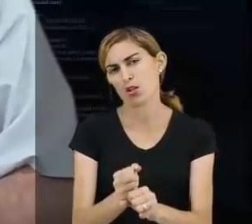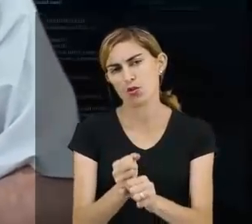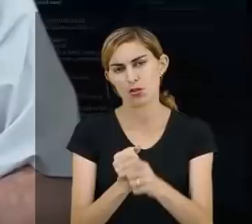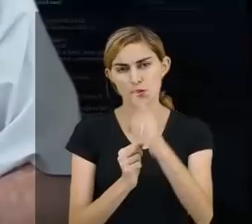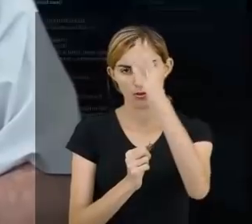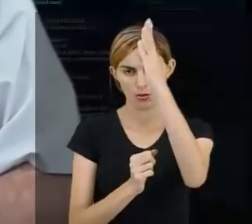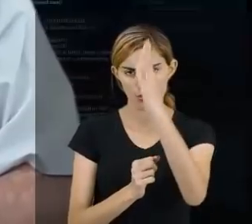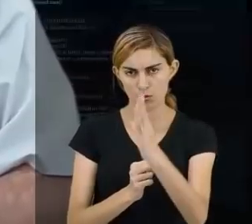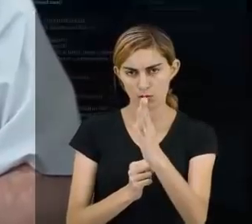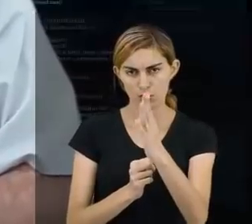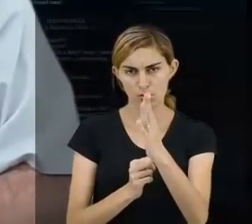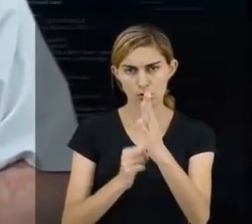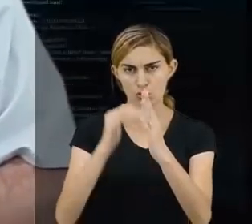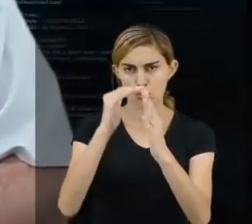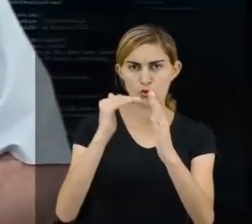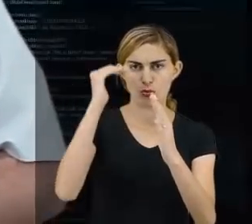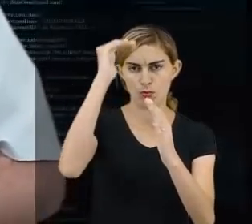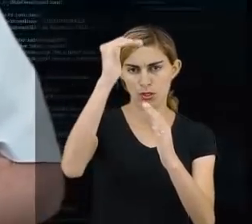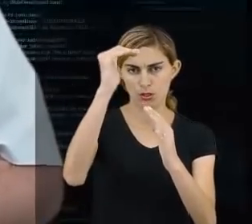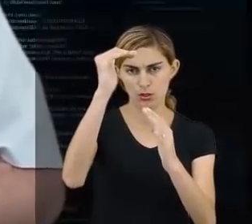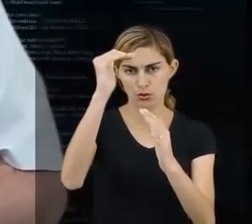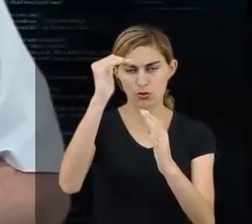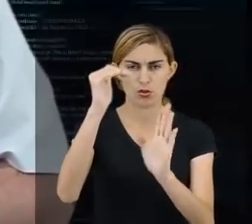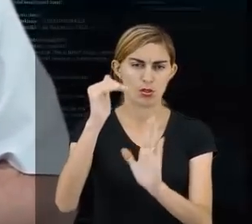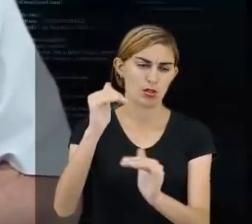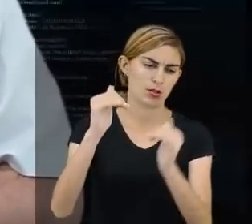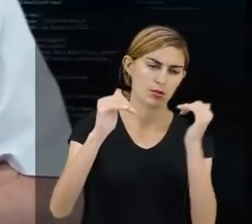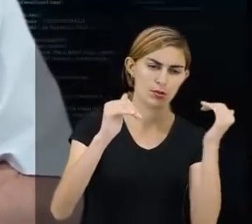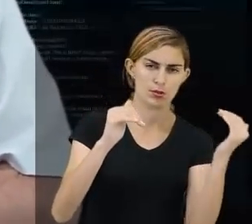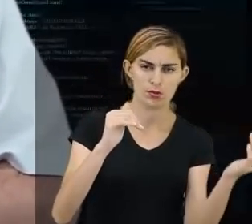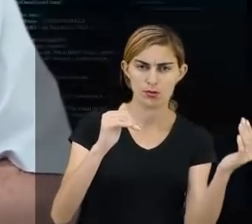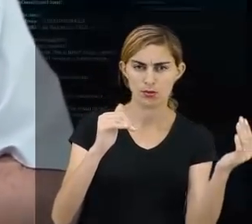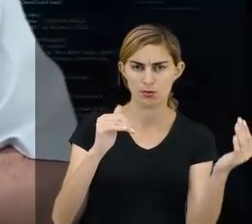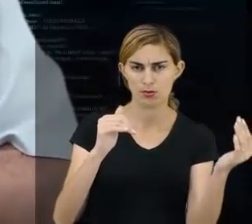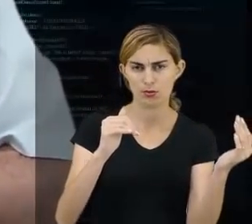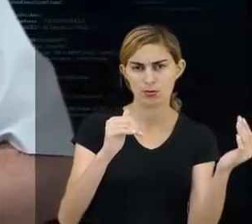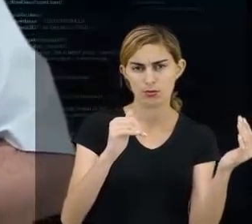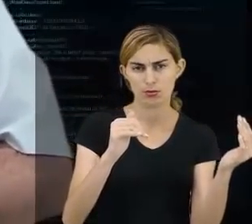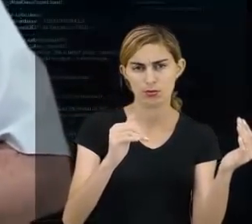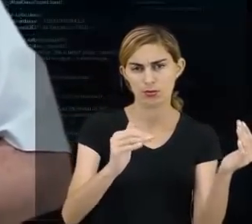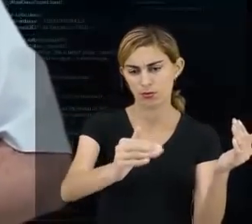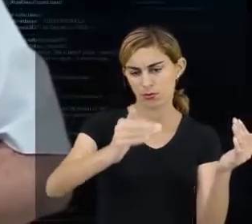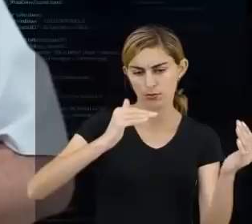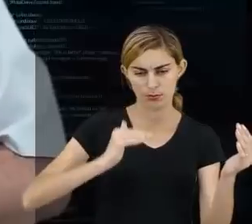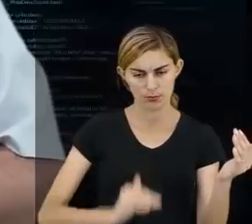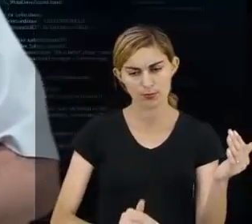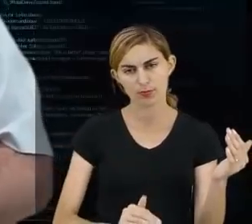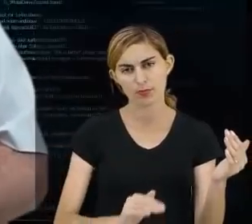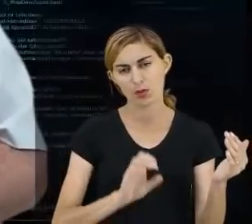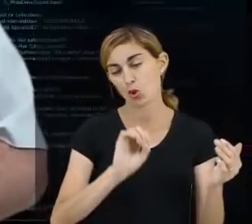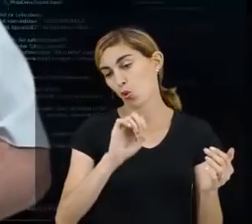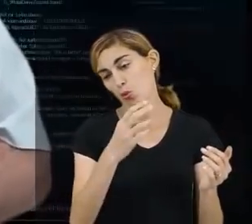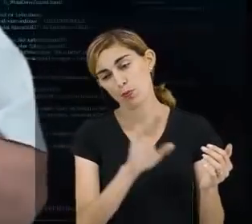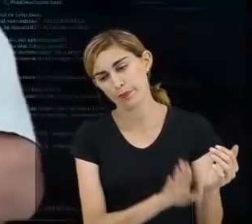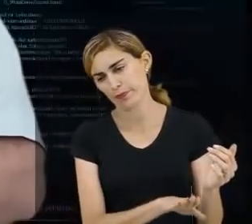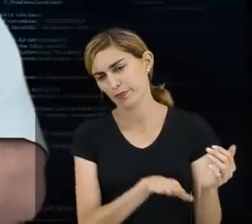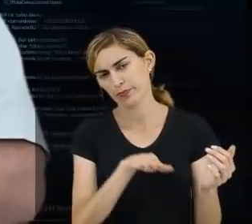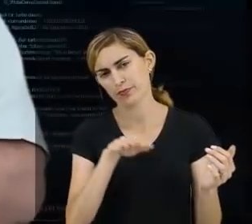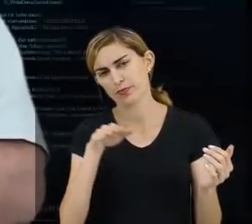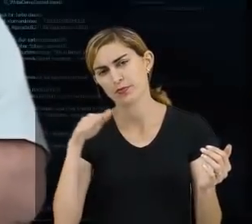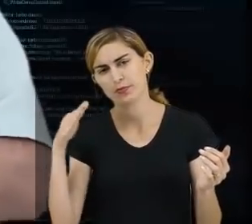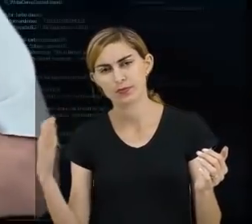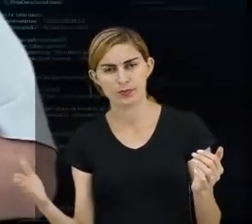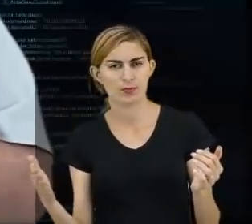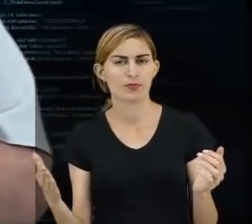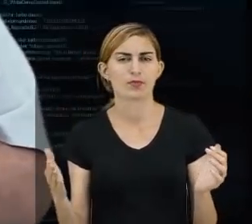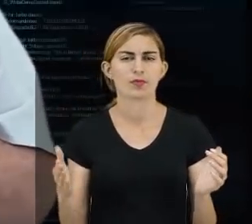vai ser superior, vai ser à esquerda, vai ser para baixo, e aí ele